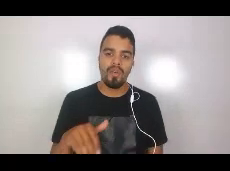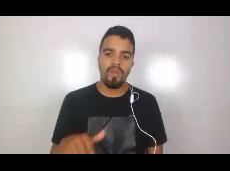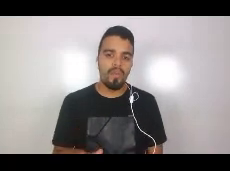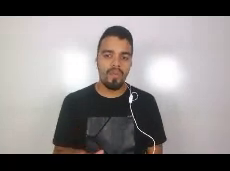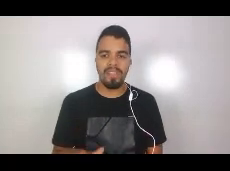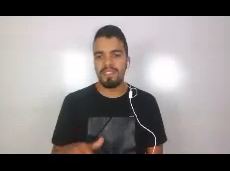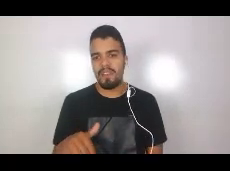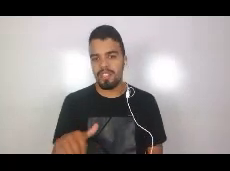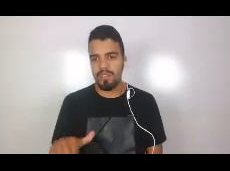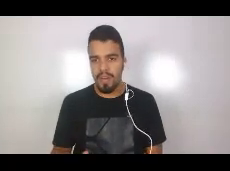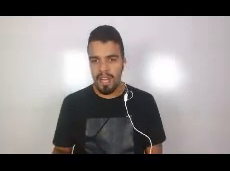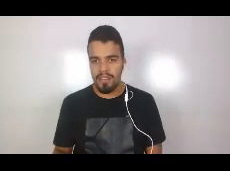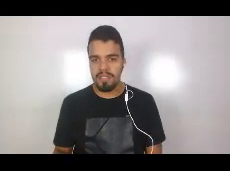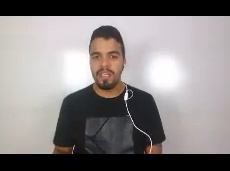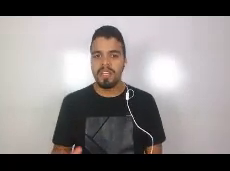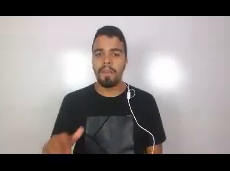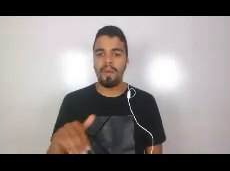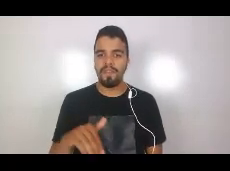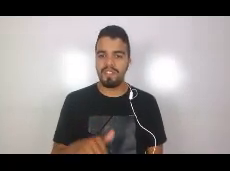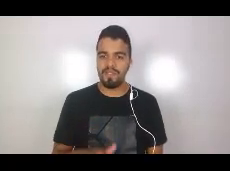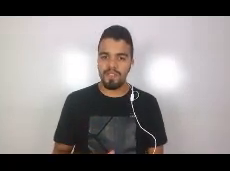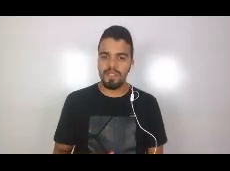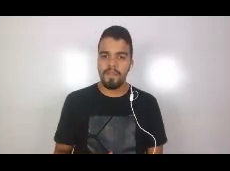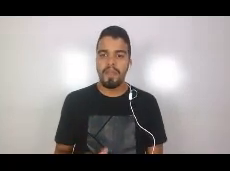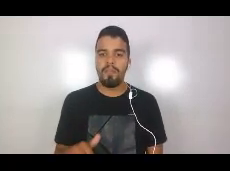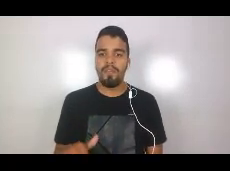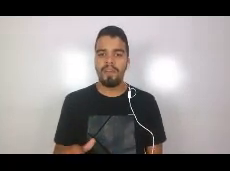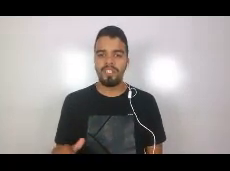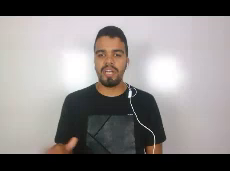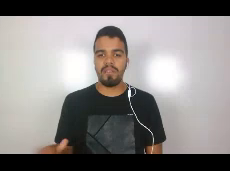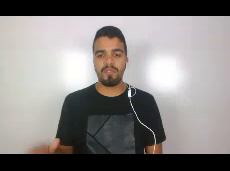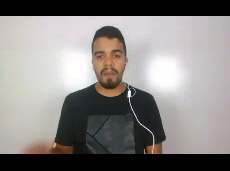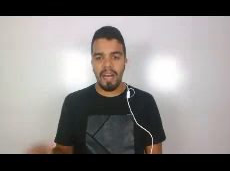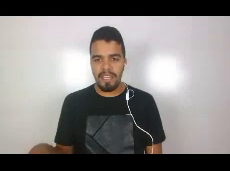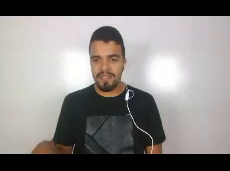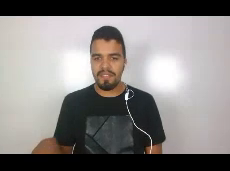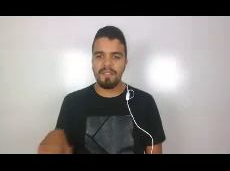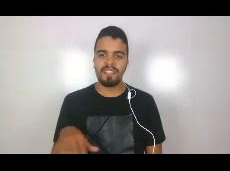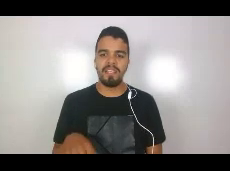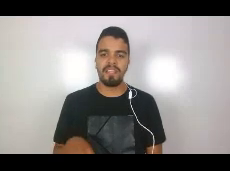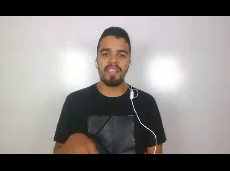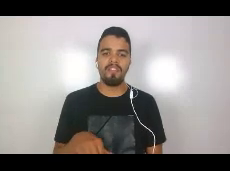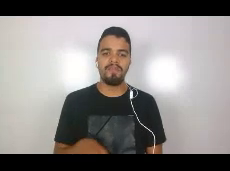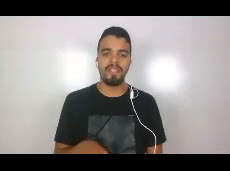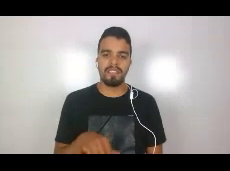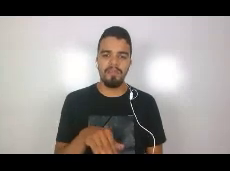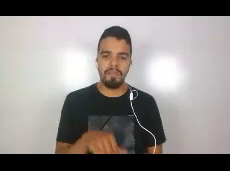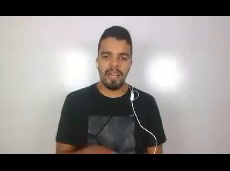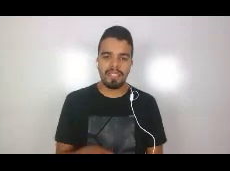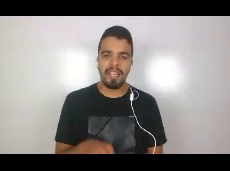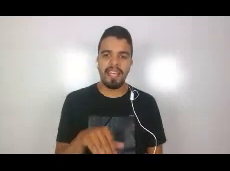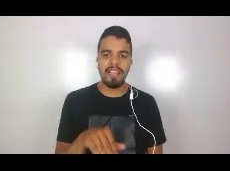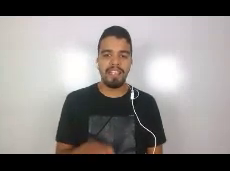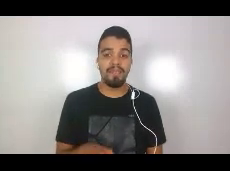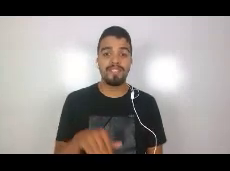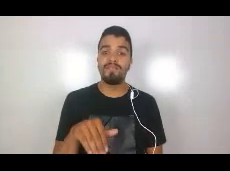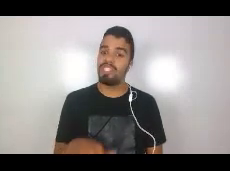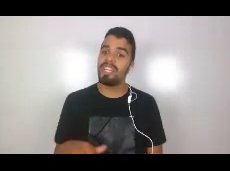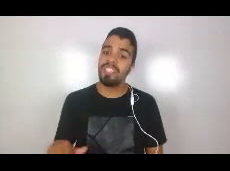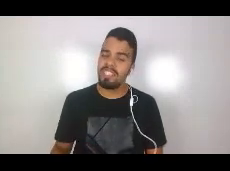transporte, cores, vestuários e profissões por meio de diálogos básicos, facilitando a comunicação básica